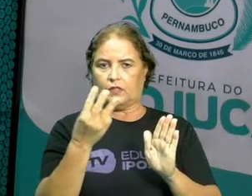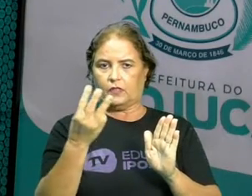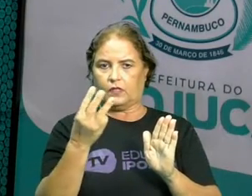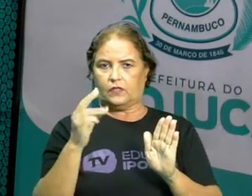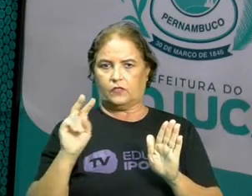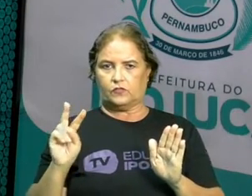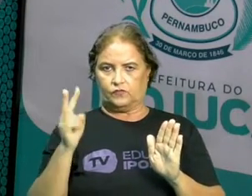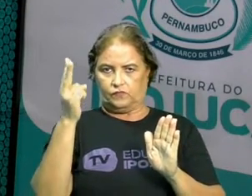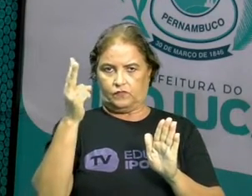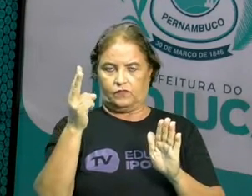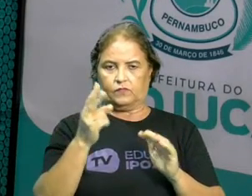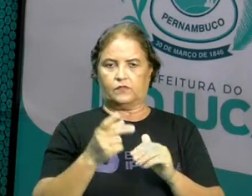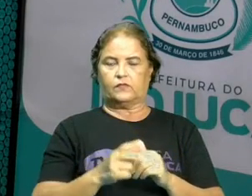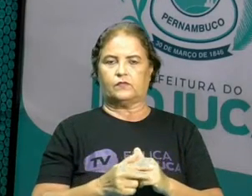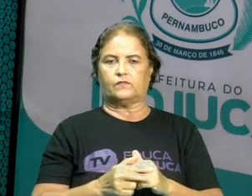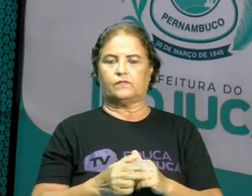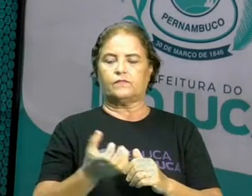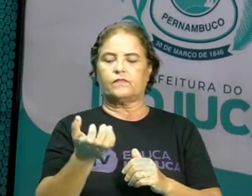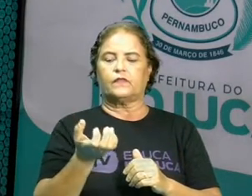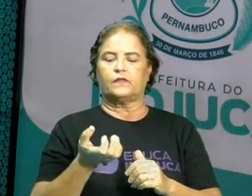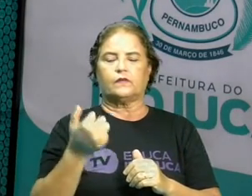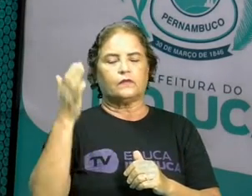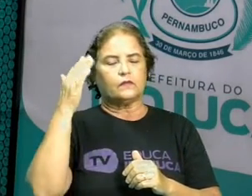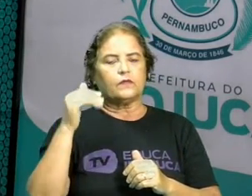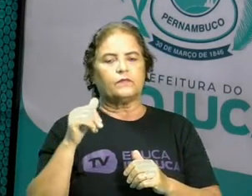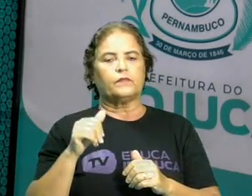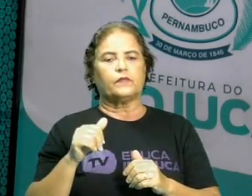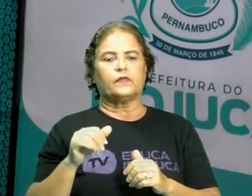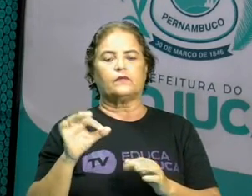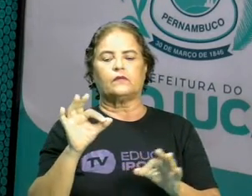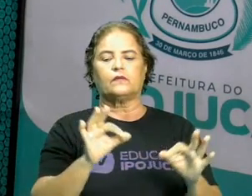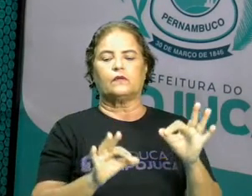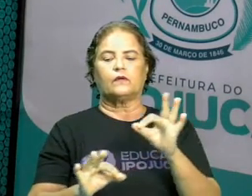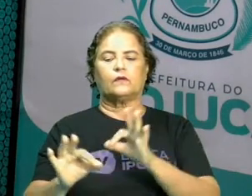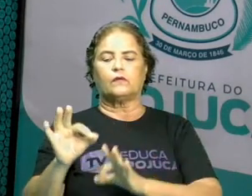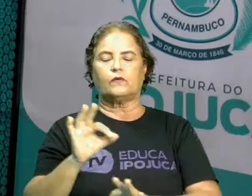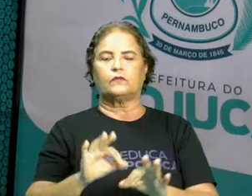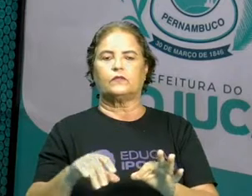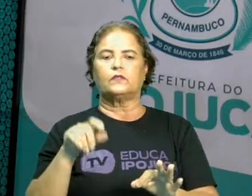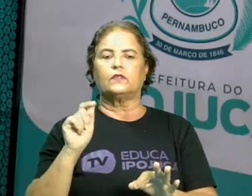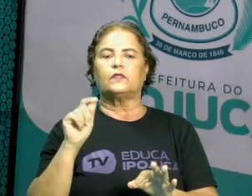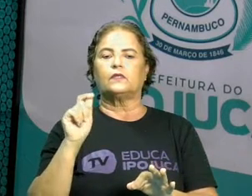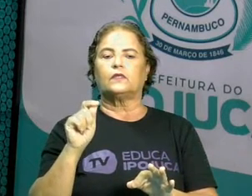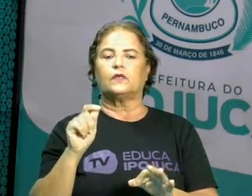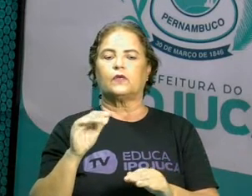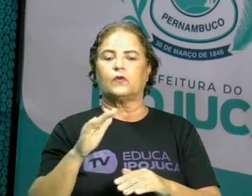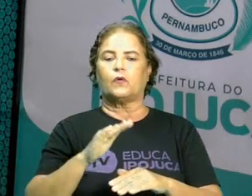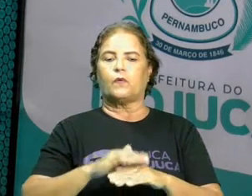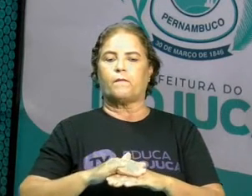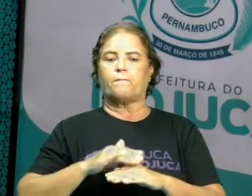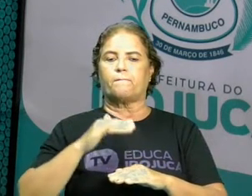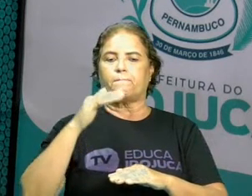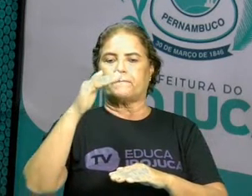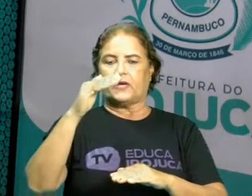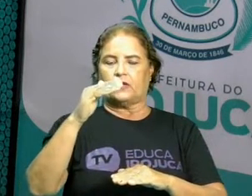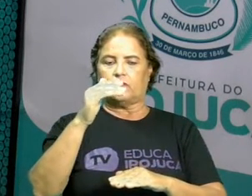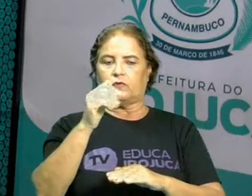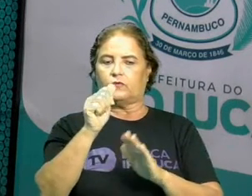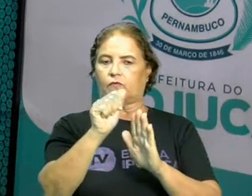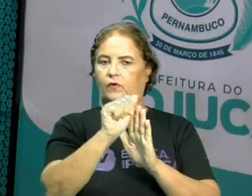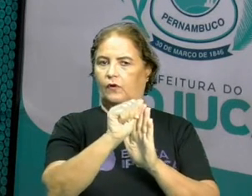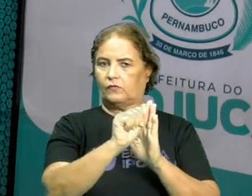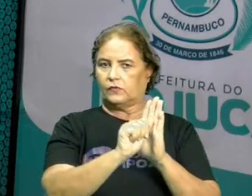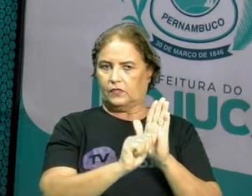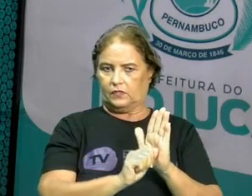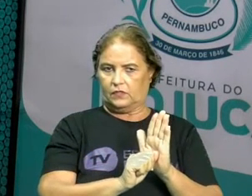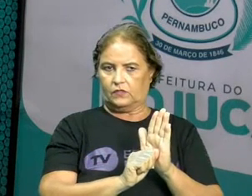valores. E eu quero saber, nesta ordem, quem é o maior algarismo que você consegue